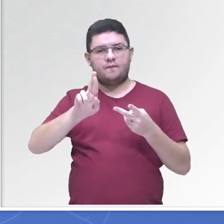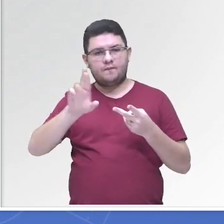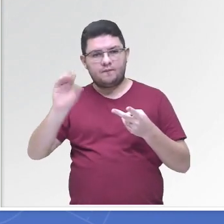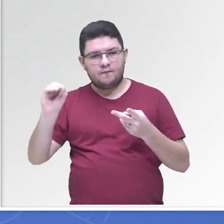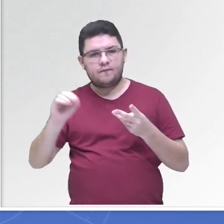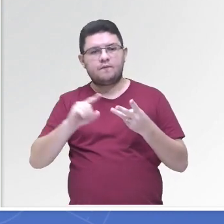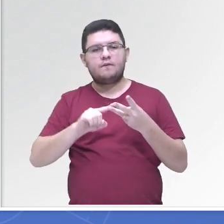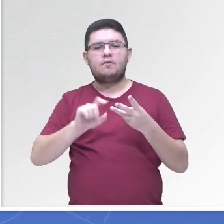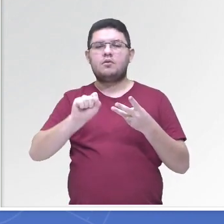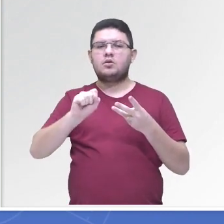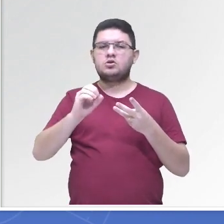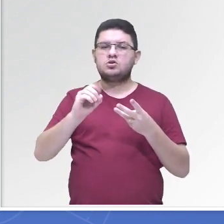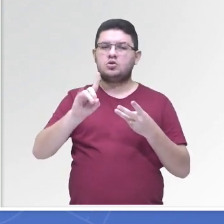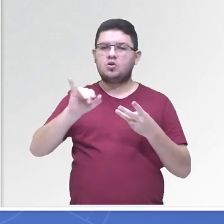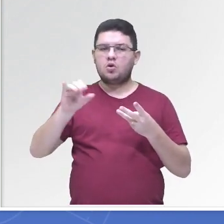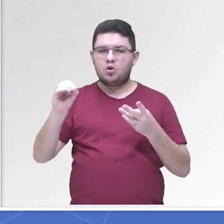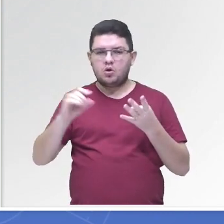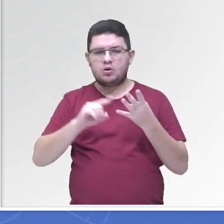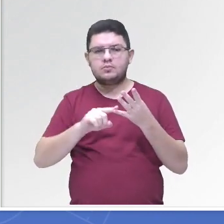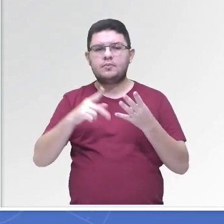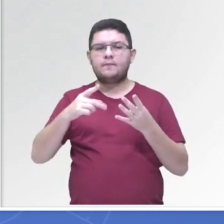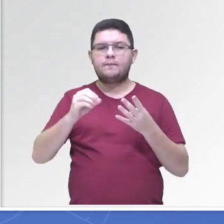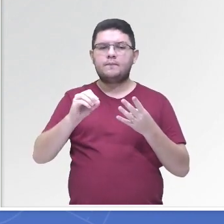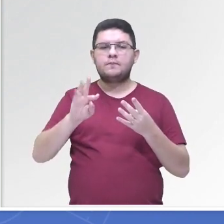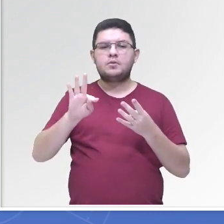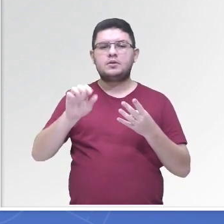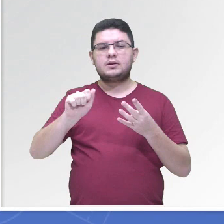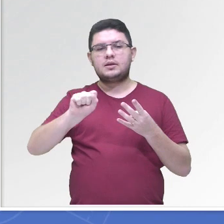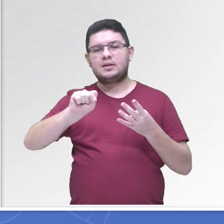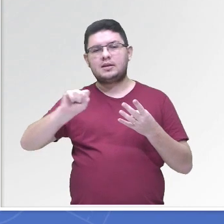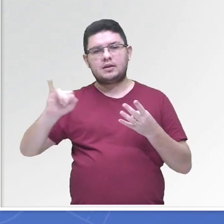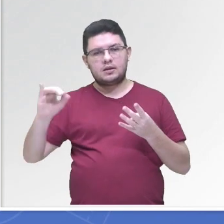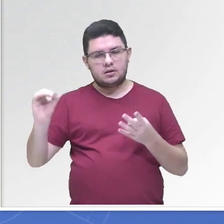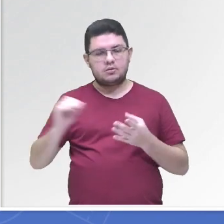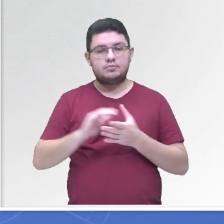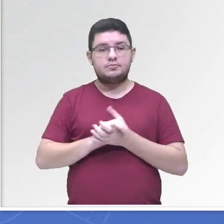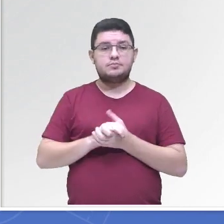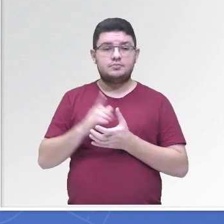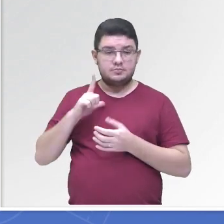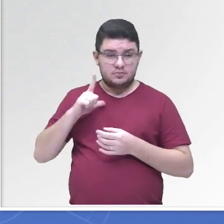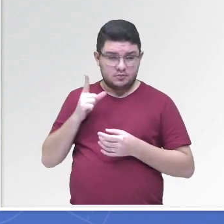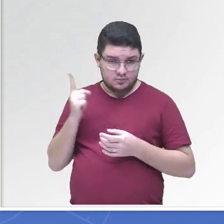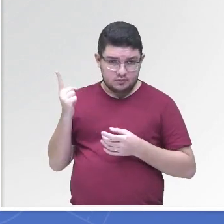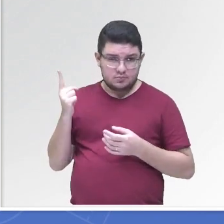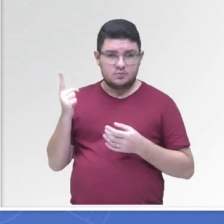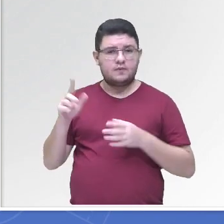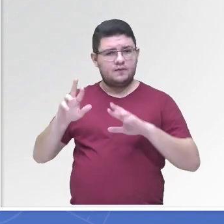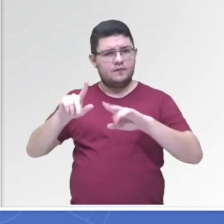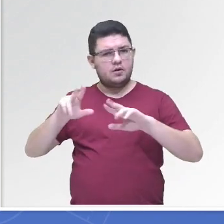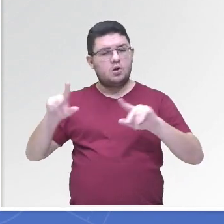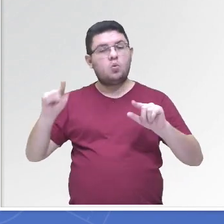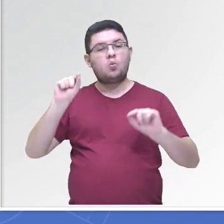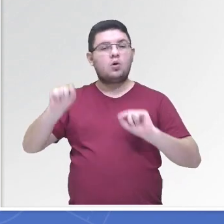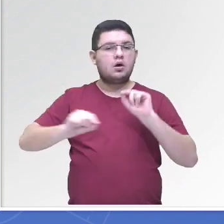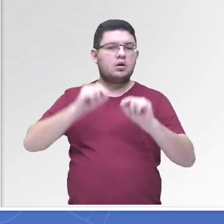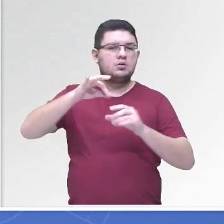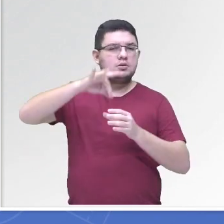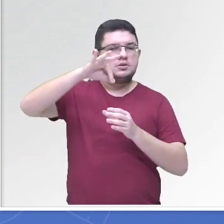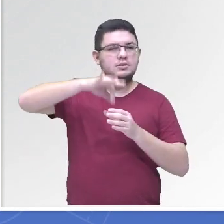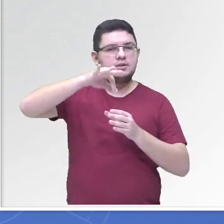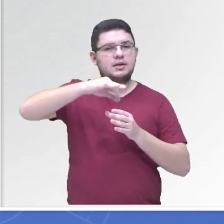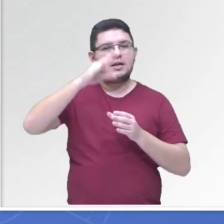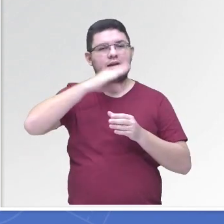o potássio, tá? Então a gente tem aí essa quantidade enorme de compostos orgânicos e também de